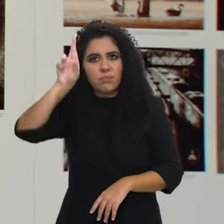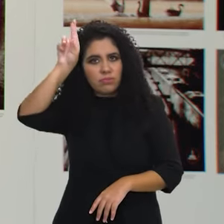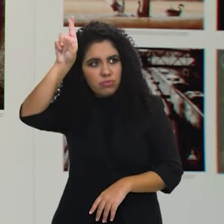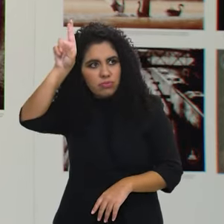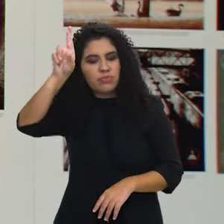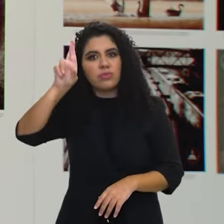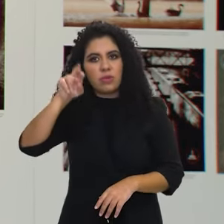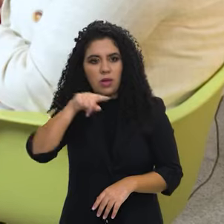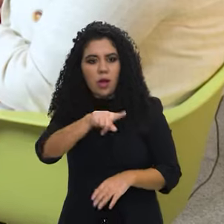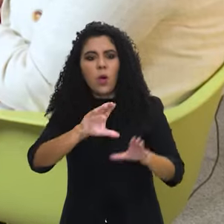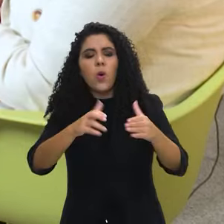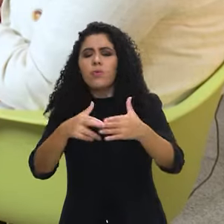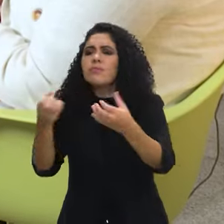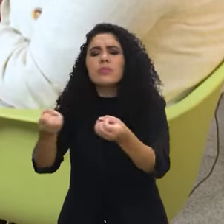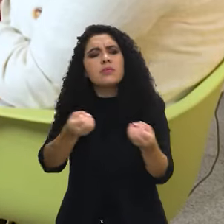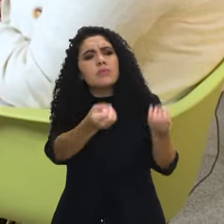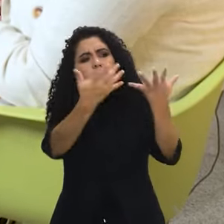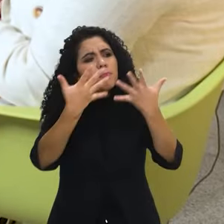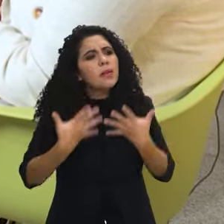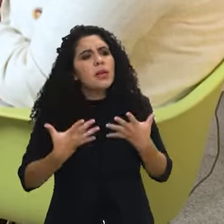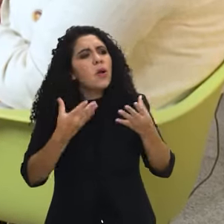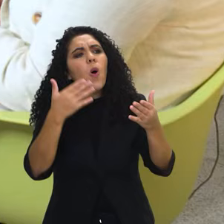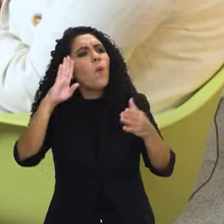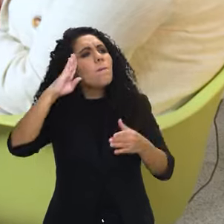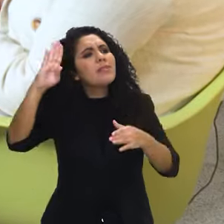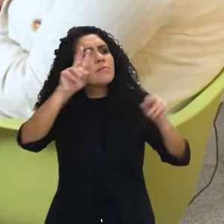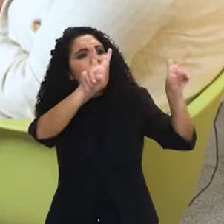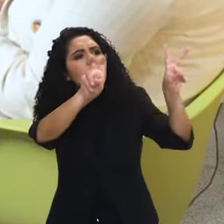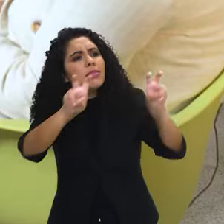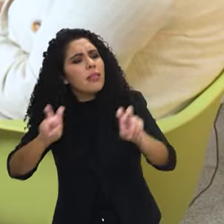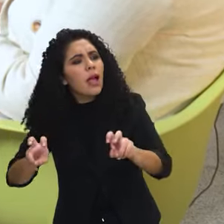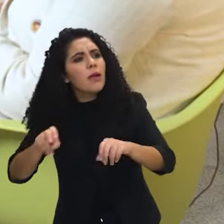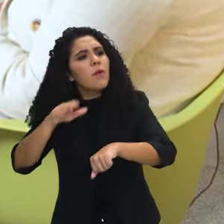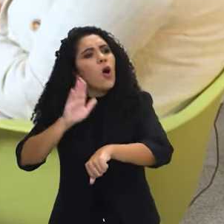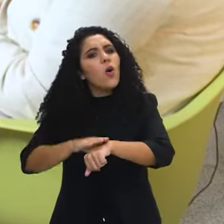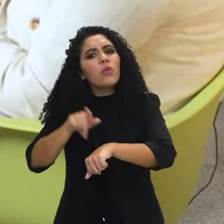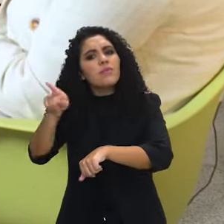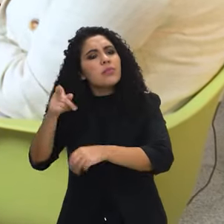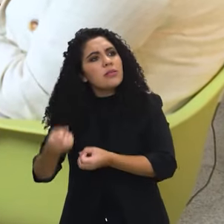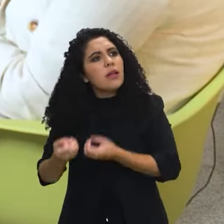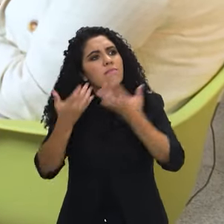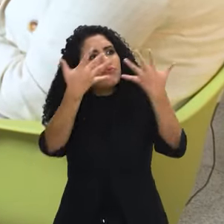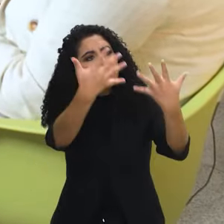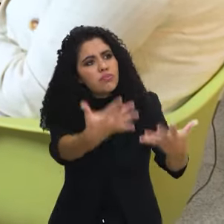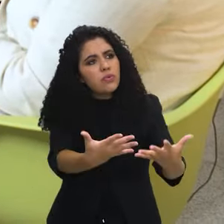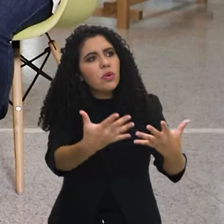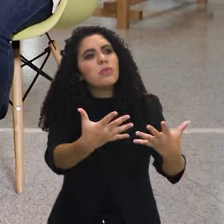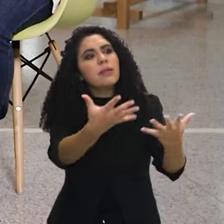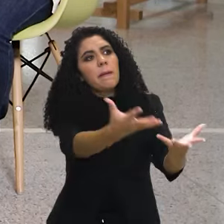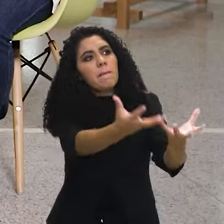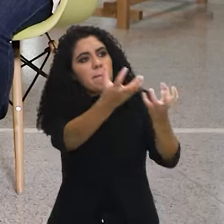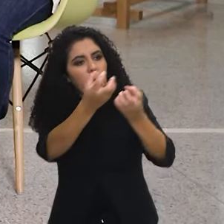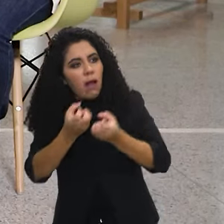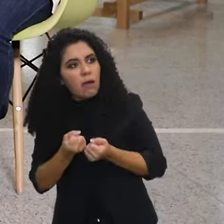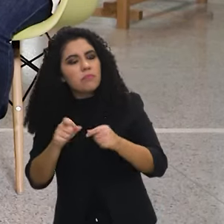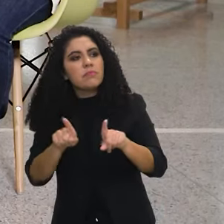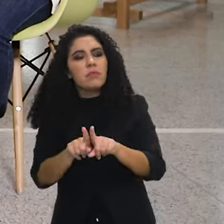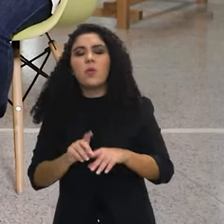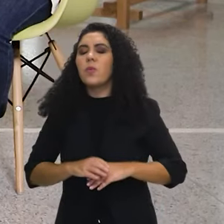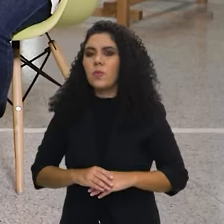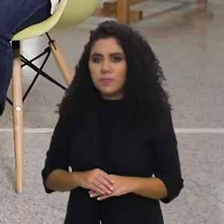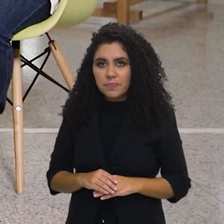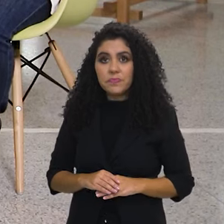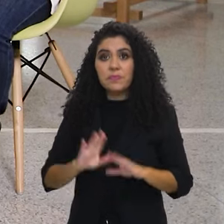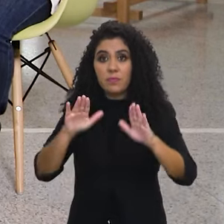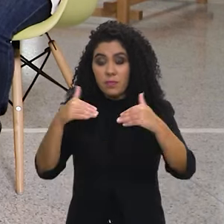liderou essa comitiva conta pra gente Quais foram os principais temas O que que a senhora levou para lá e o que trouxe de lá o tema